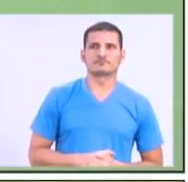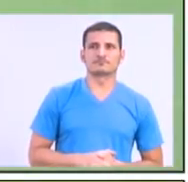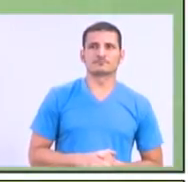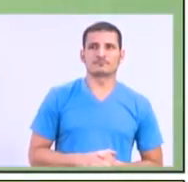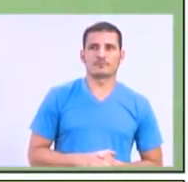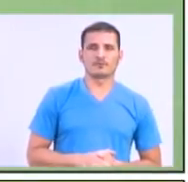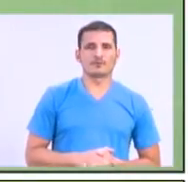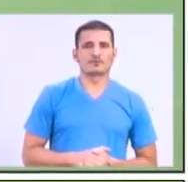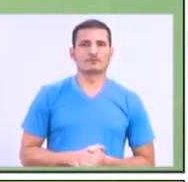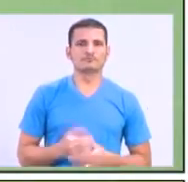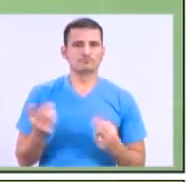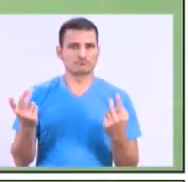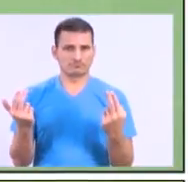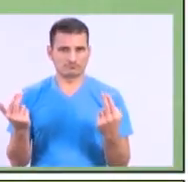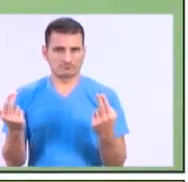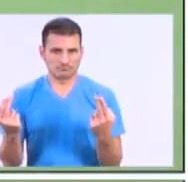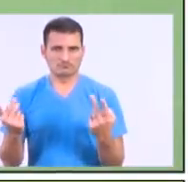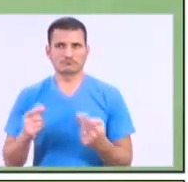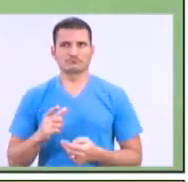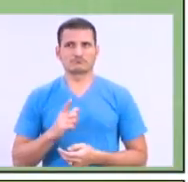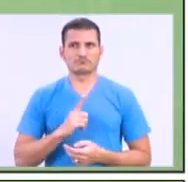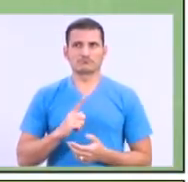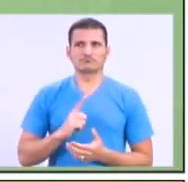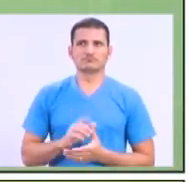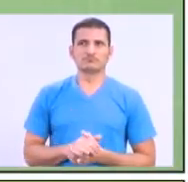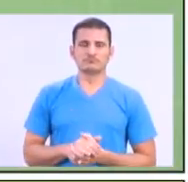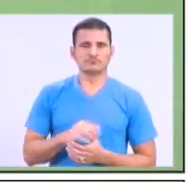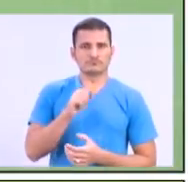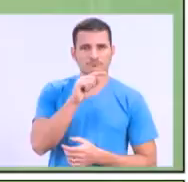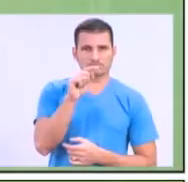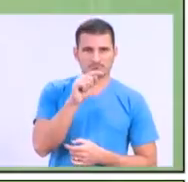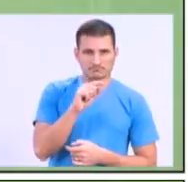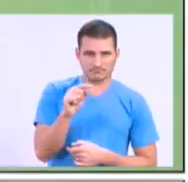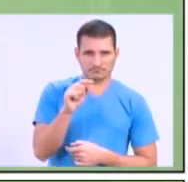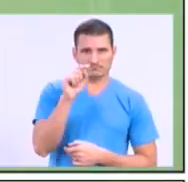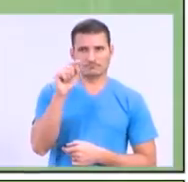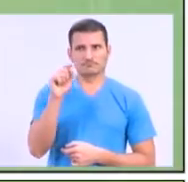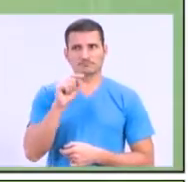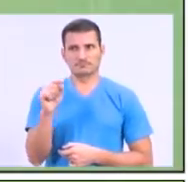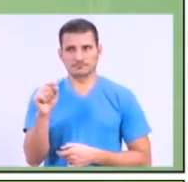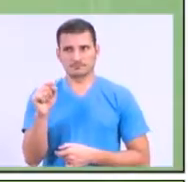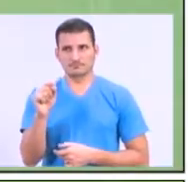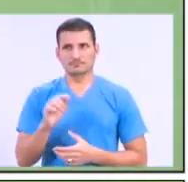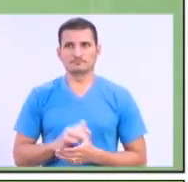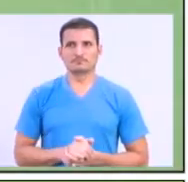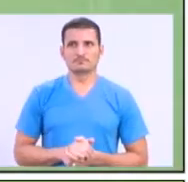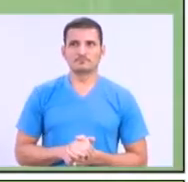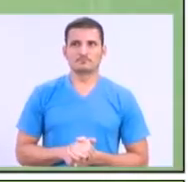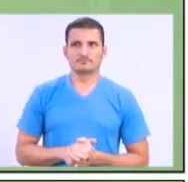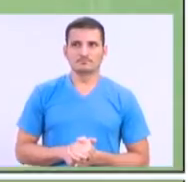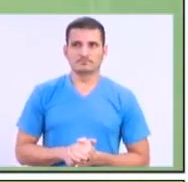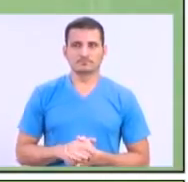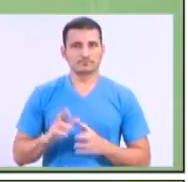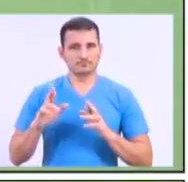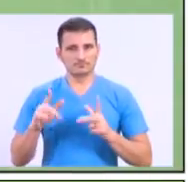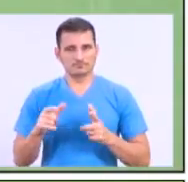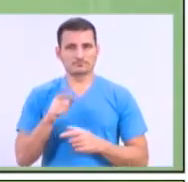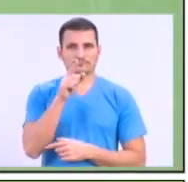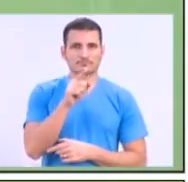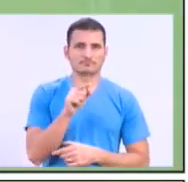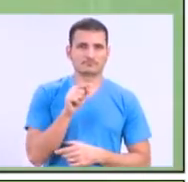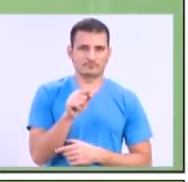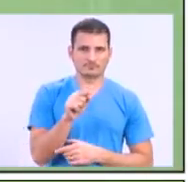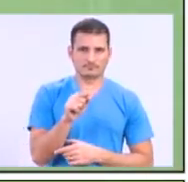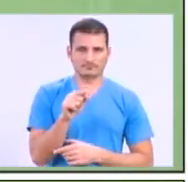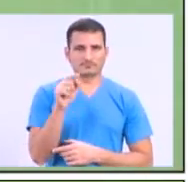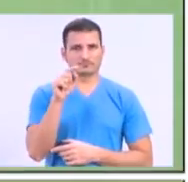Os sinais de igual, nós temos, para fazer comparação, 2 iguais, para fazer diferença,